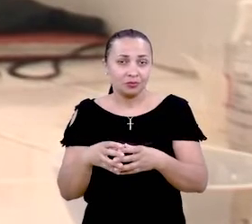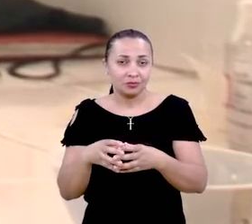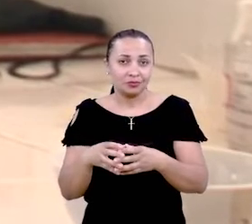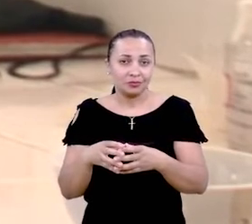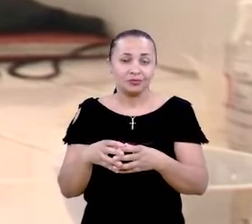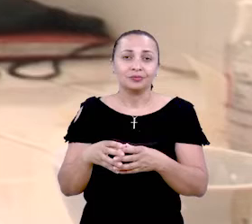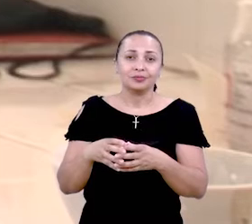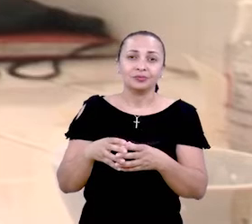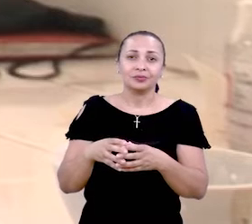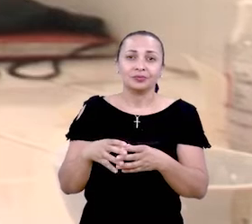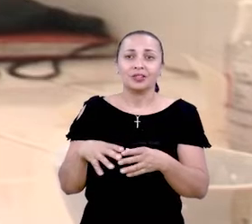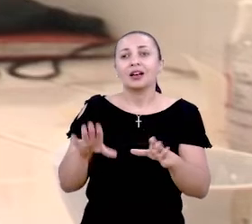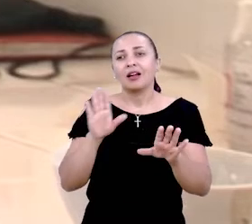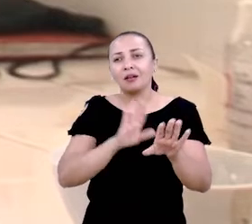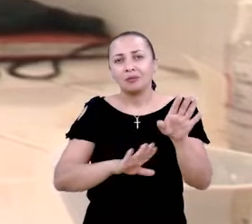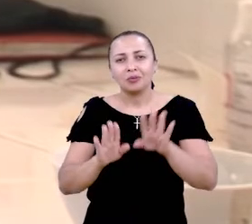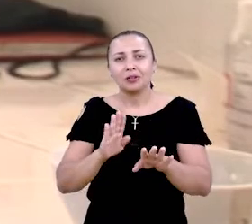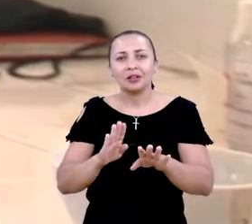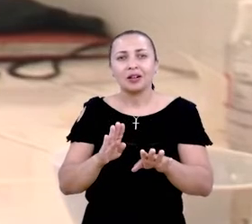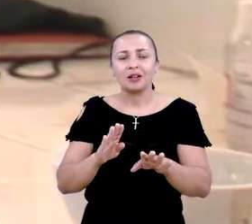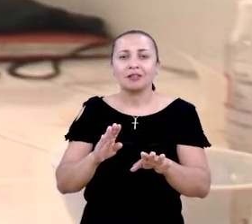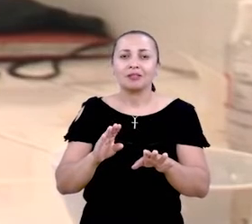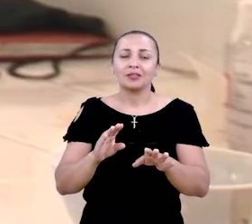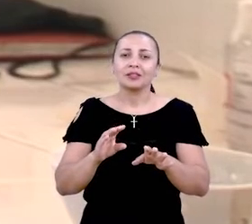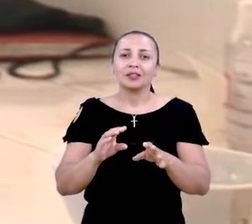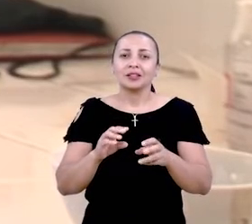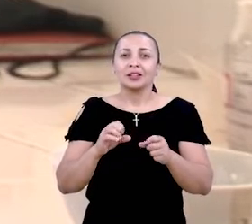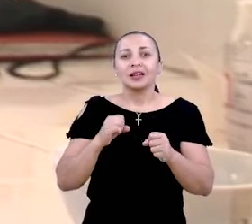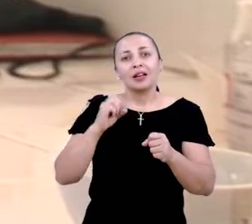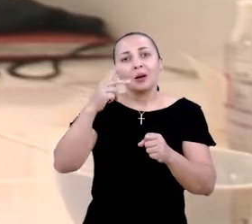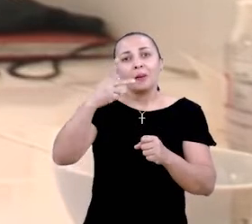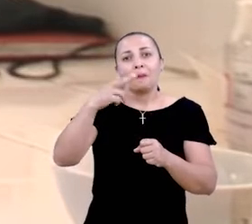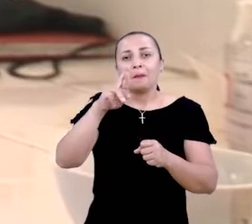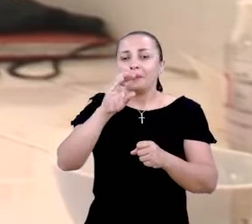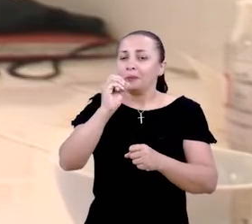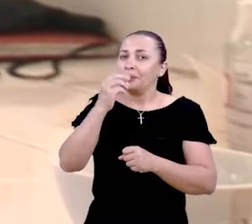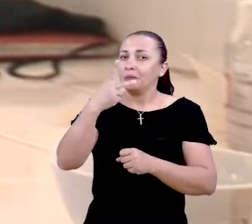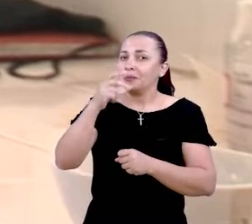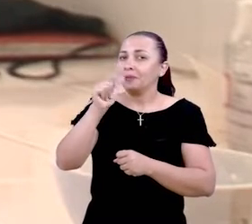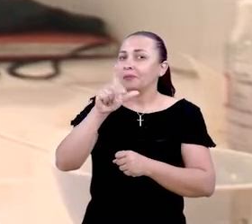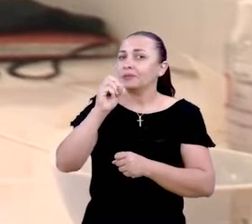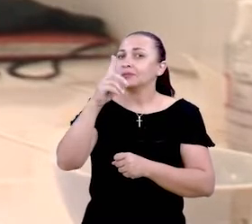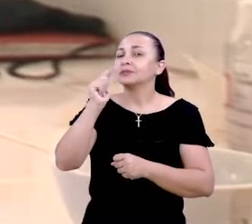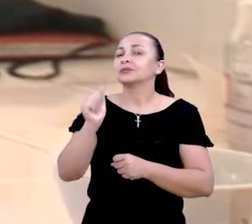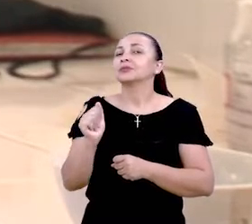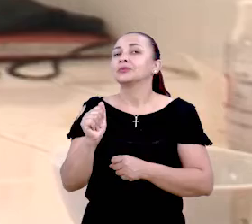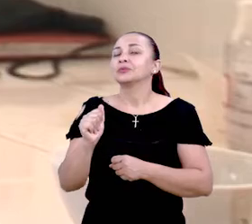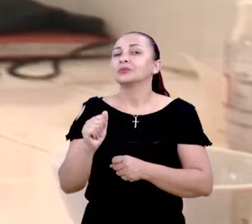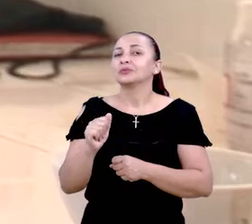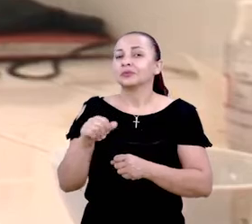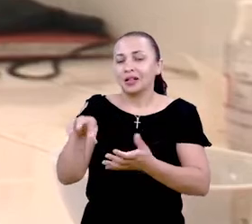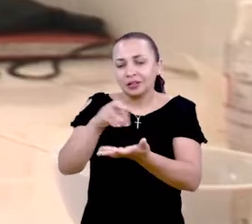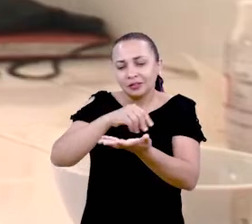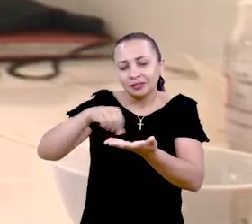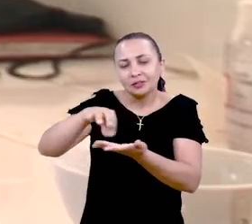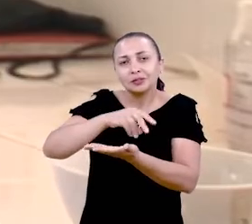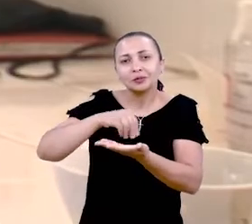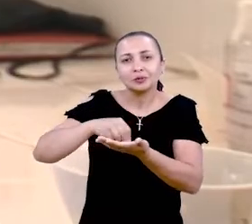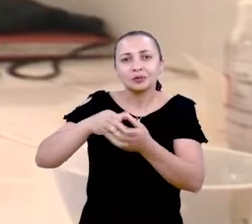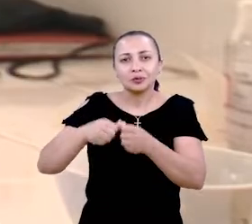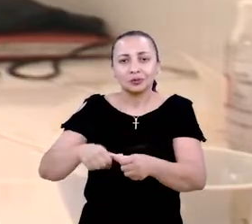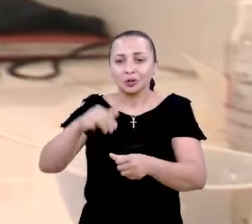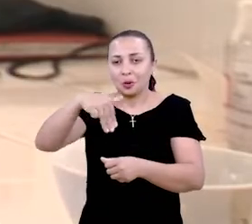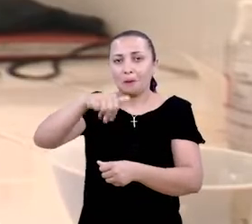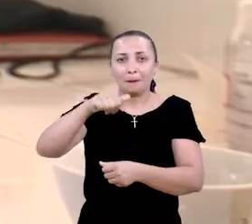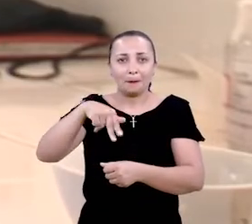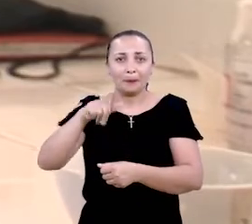digamos assim, a aprender o propágulo, né, que é a semente do mangue, que a gente chama de propágulo, e fazer com que aquela semente se fixe